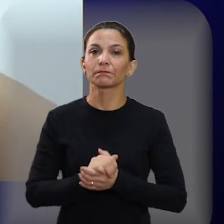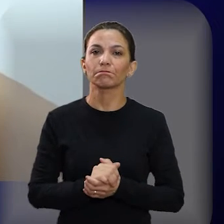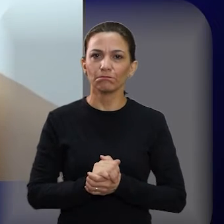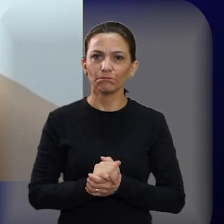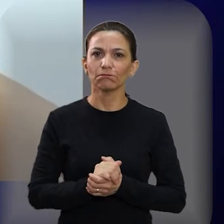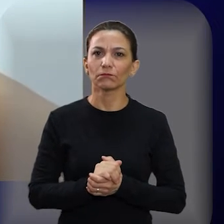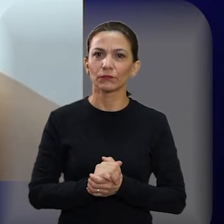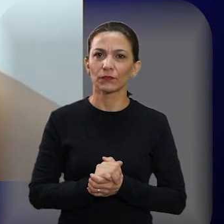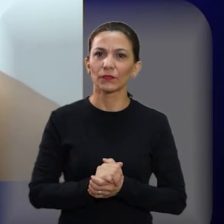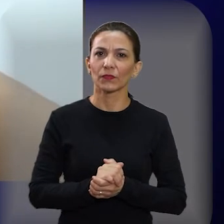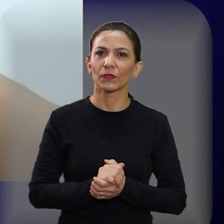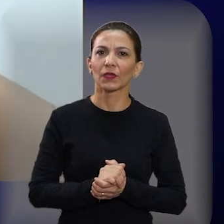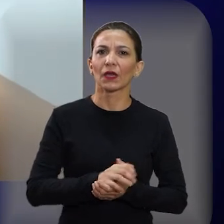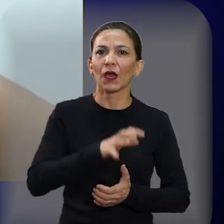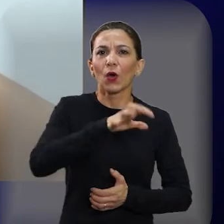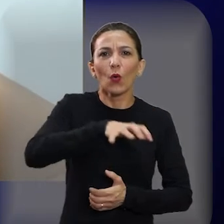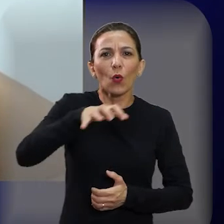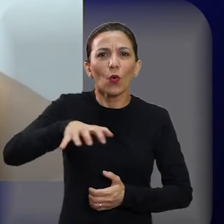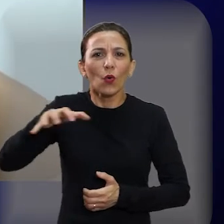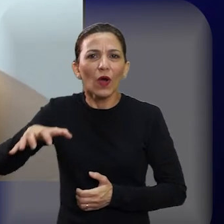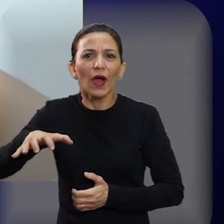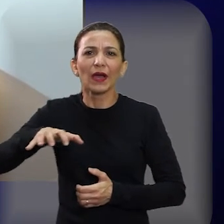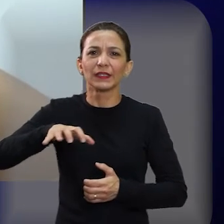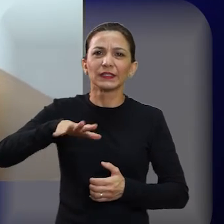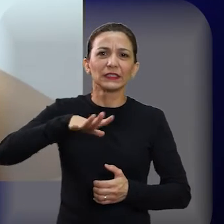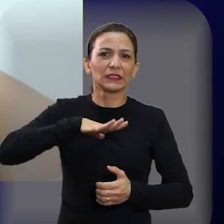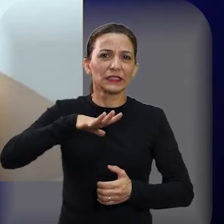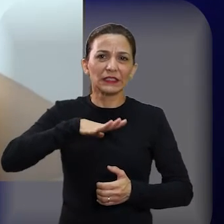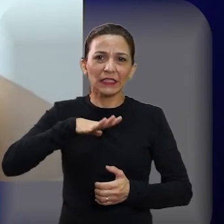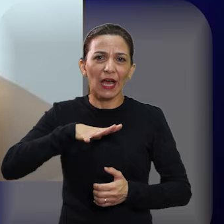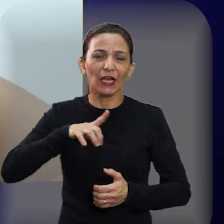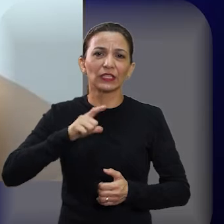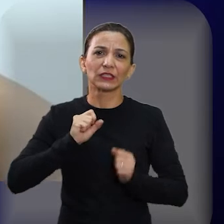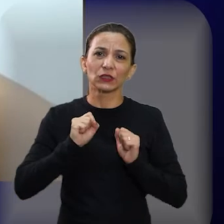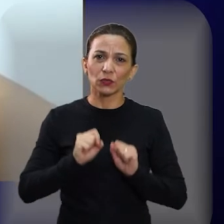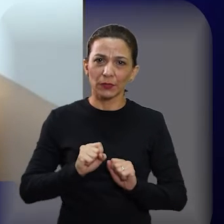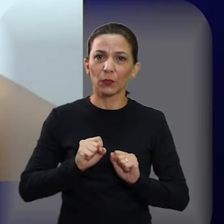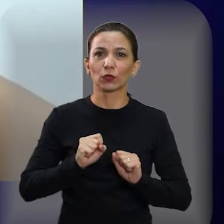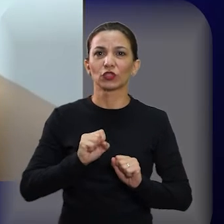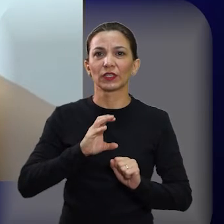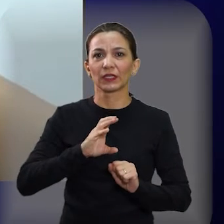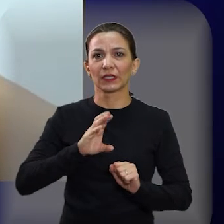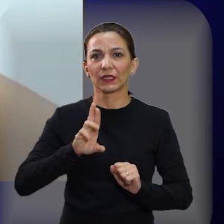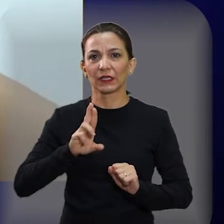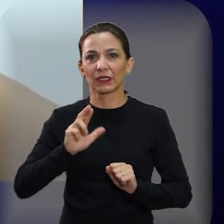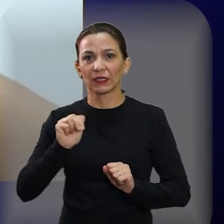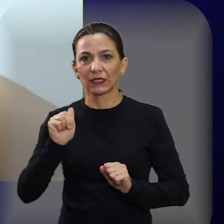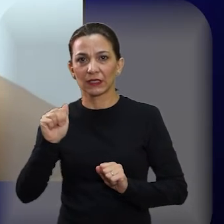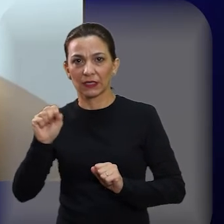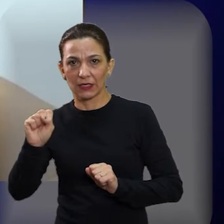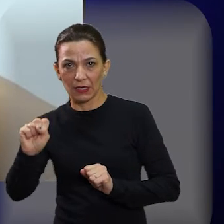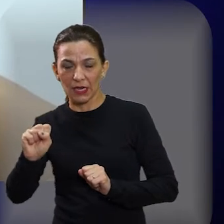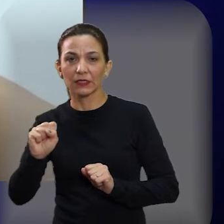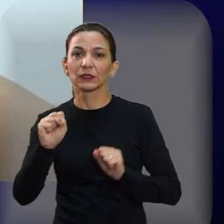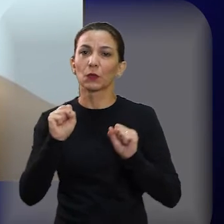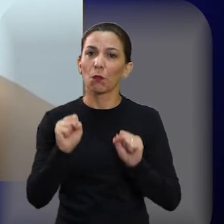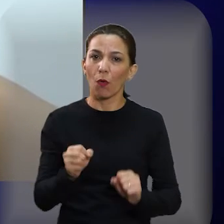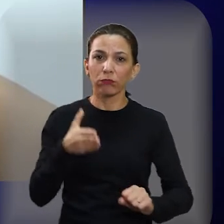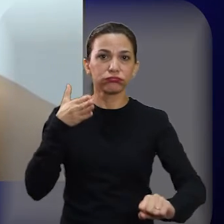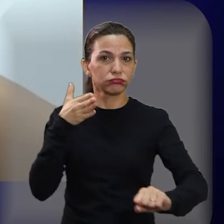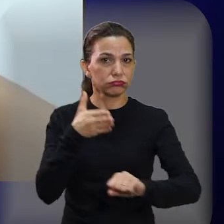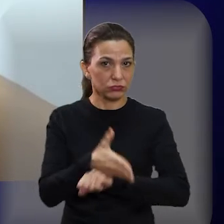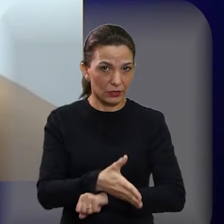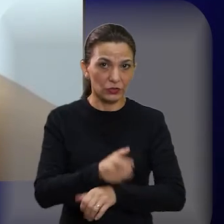abertas. Onde? Nos territórios, nos diferentes territórios das cidades. Nos CRAS, que são os Centros